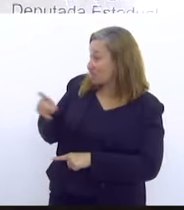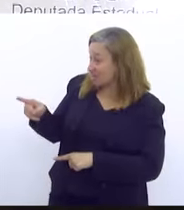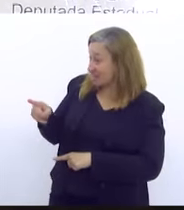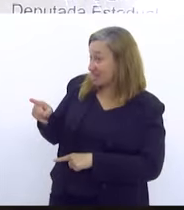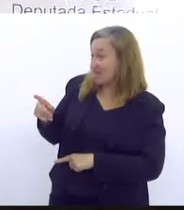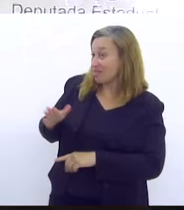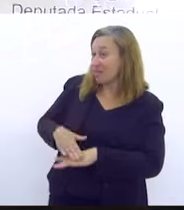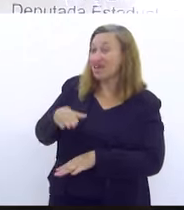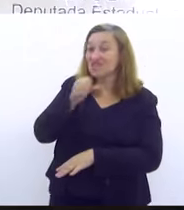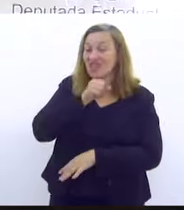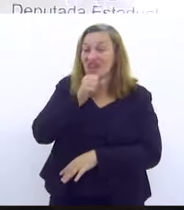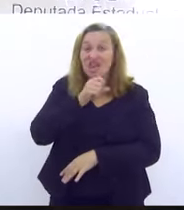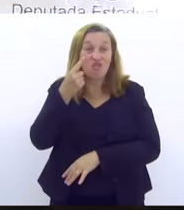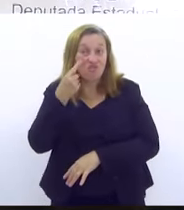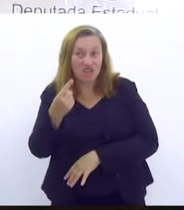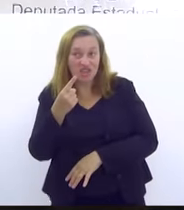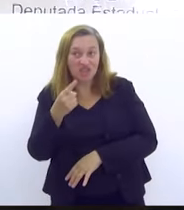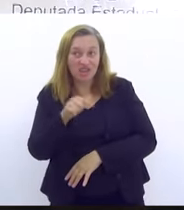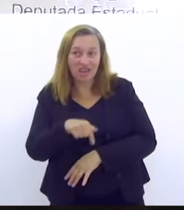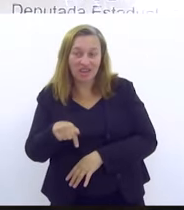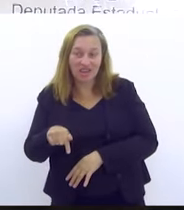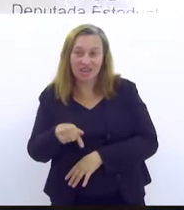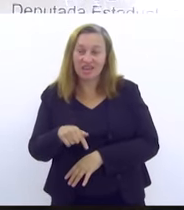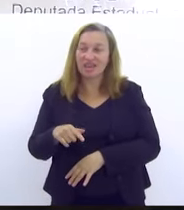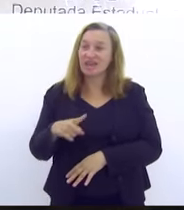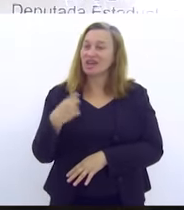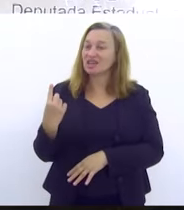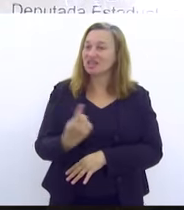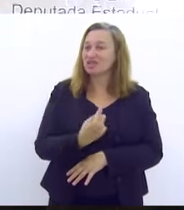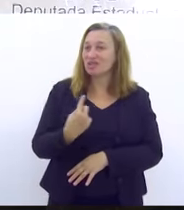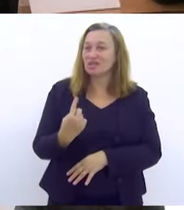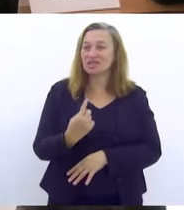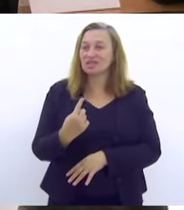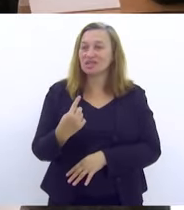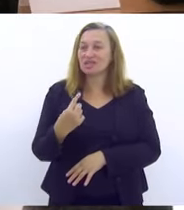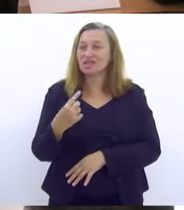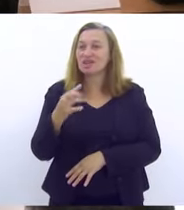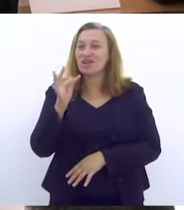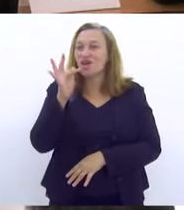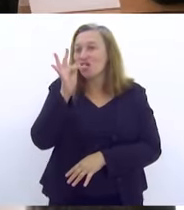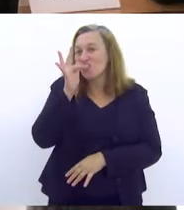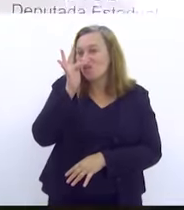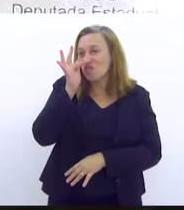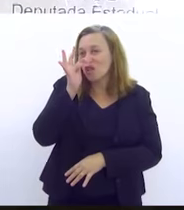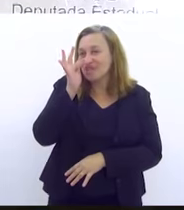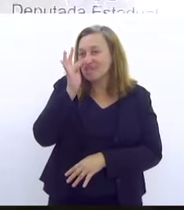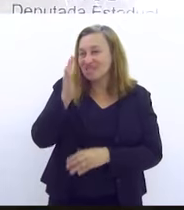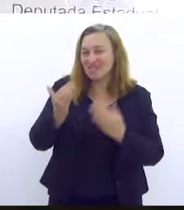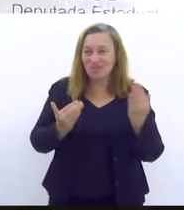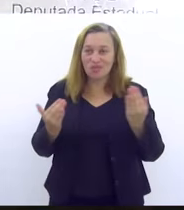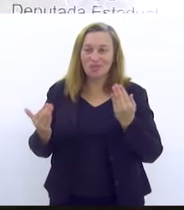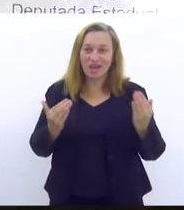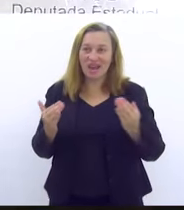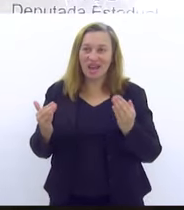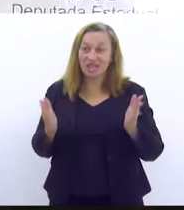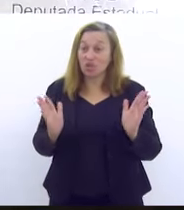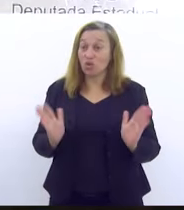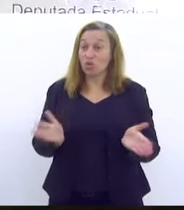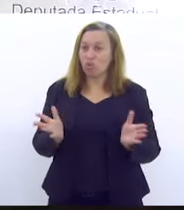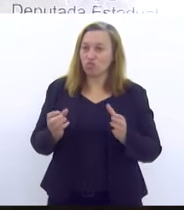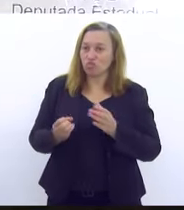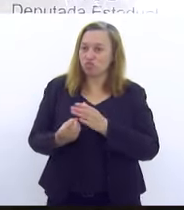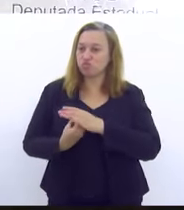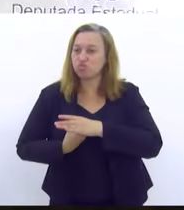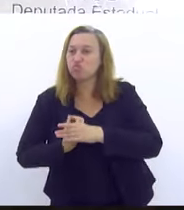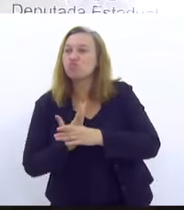mais antigas, eu vejo aqui as nossas florzinhas que viraram rosas. Porque a gente começou florzinha, né? Viramos